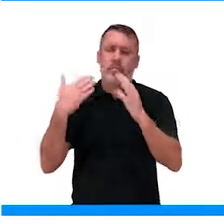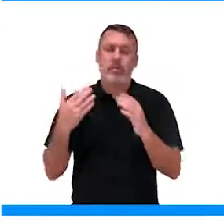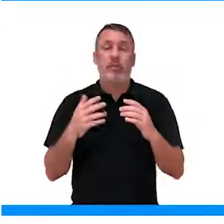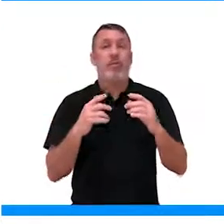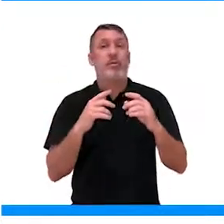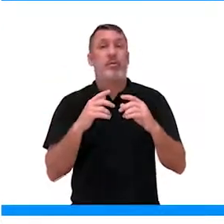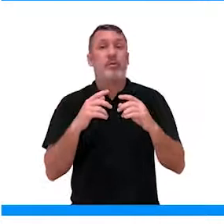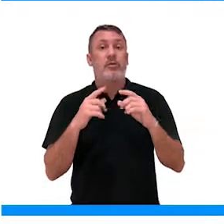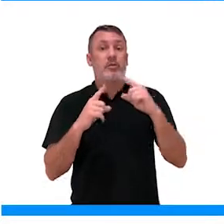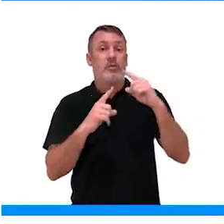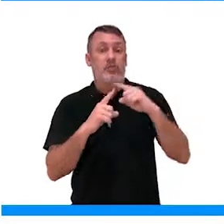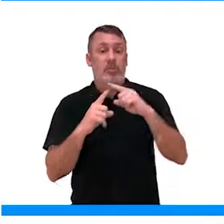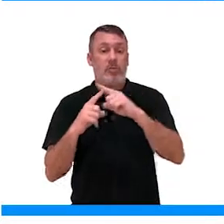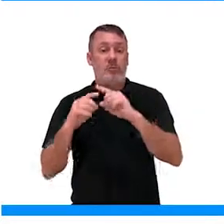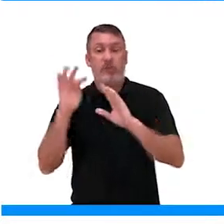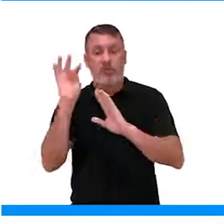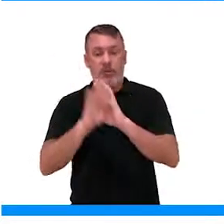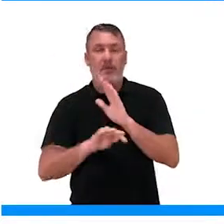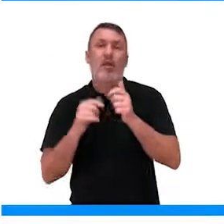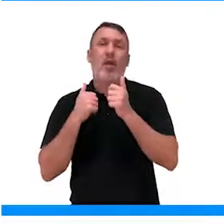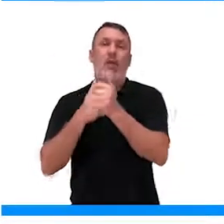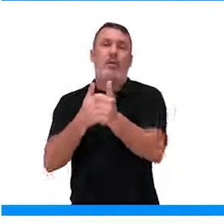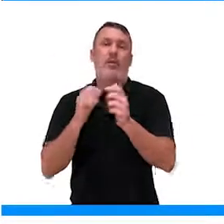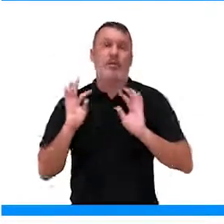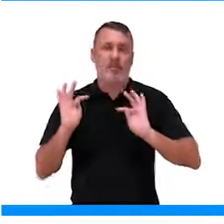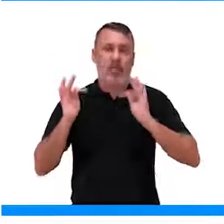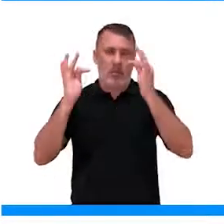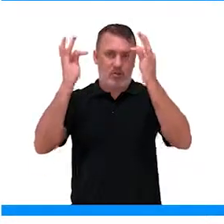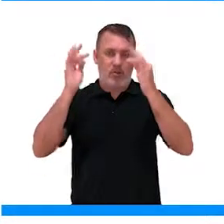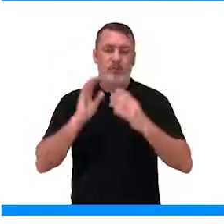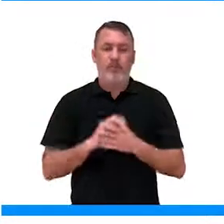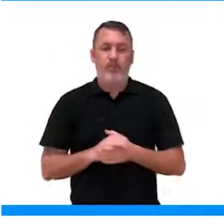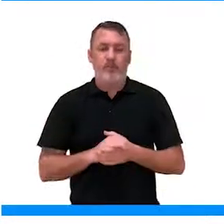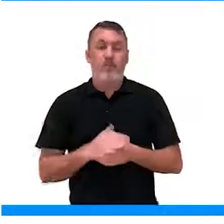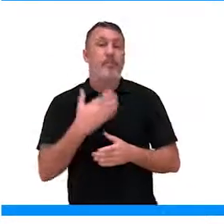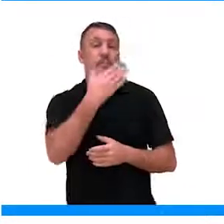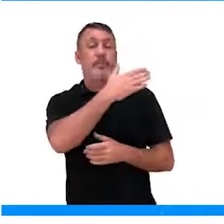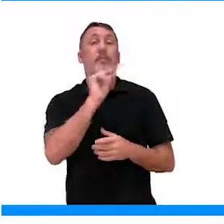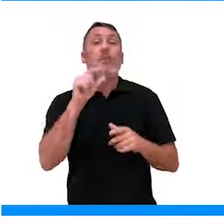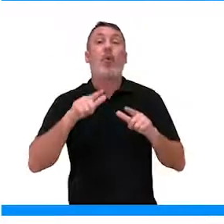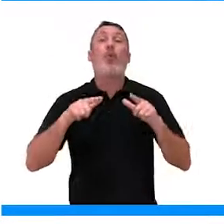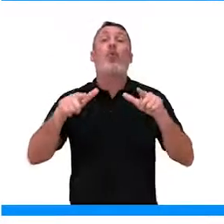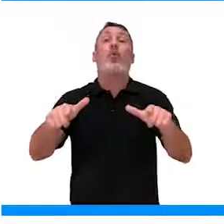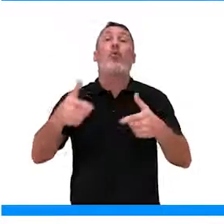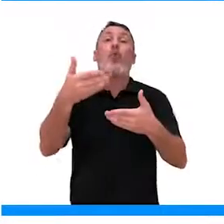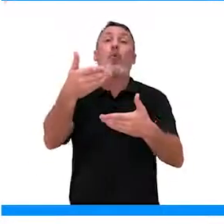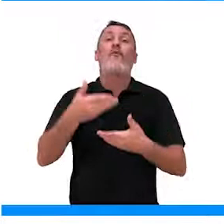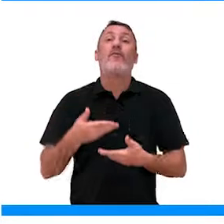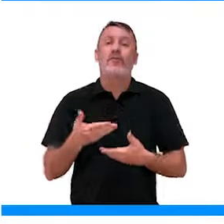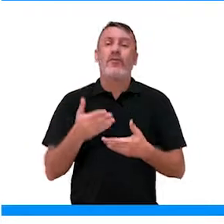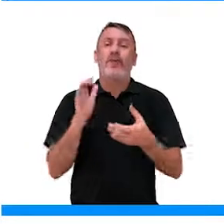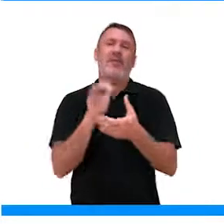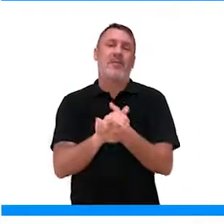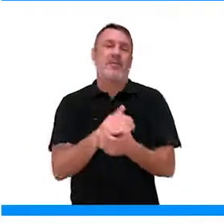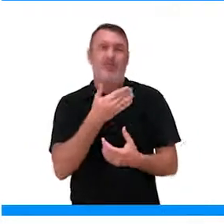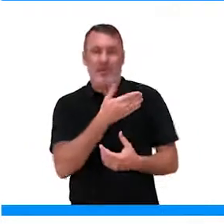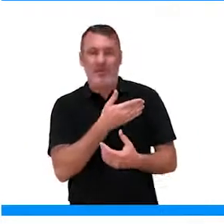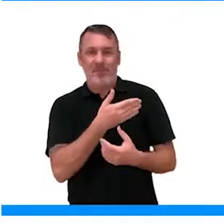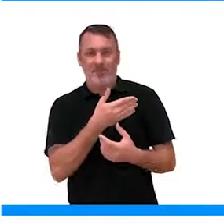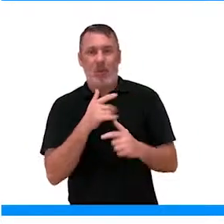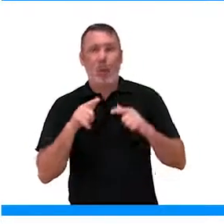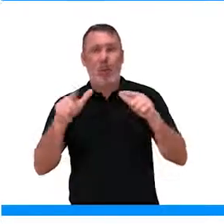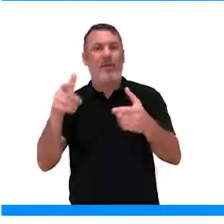rápido. Então, os gêneros textuais acompanharam a tecnologia. A gente tem aqui um convite